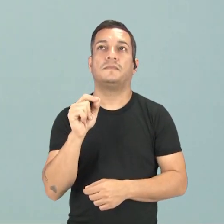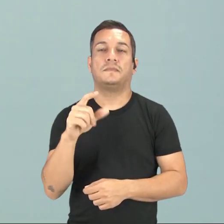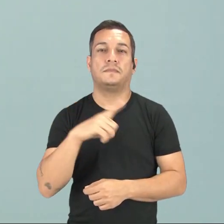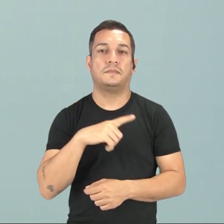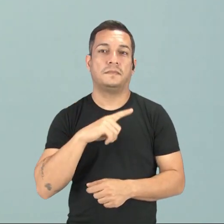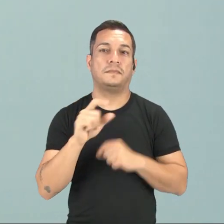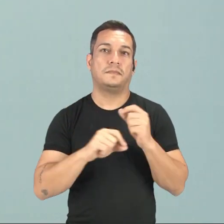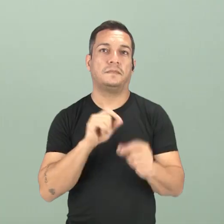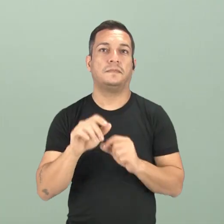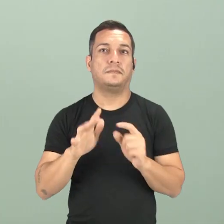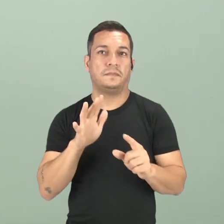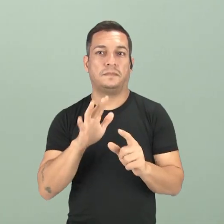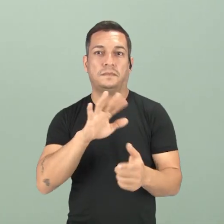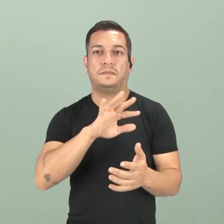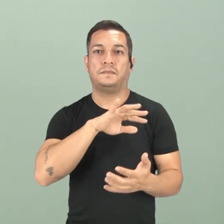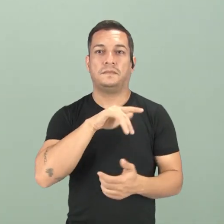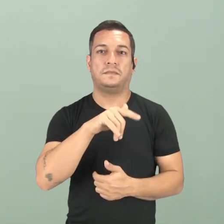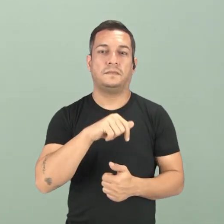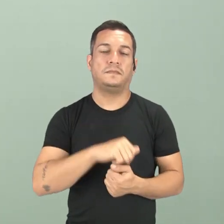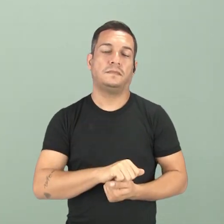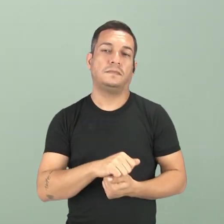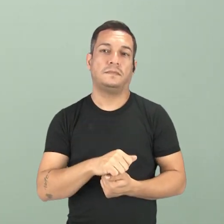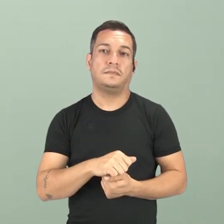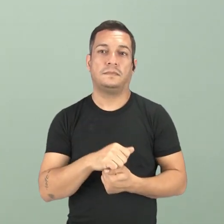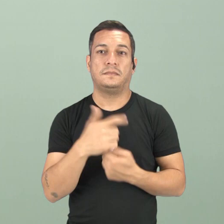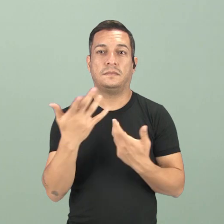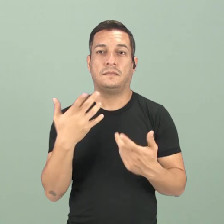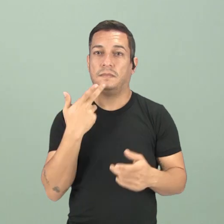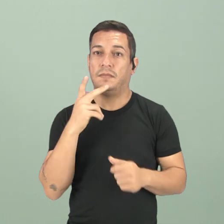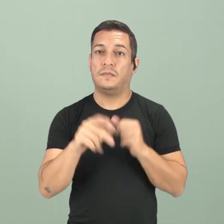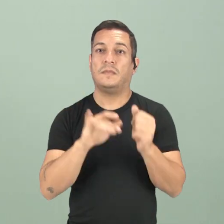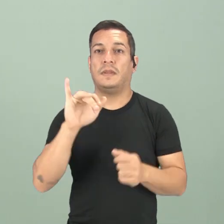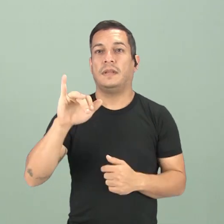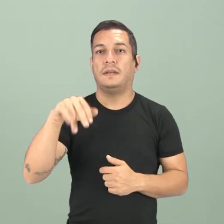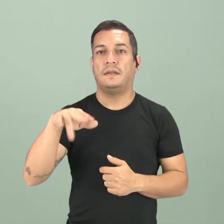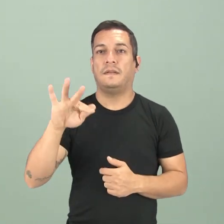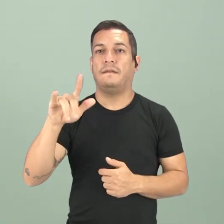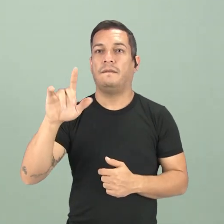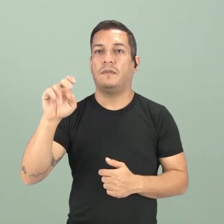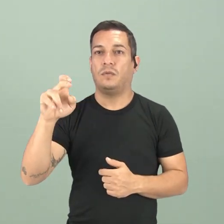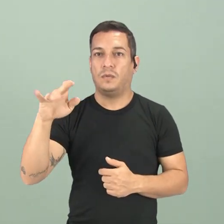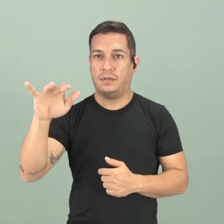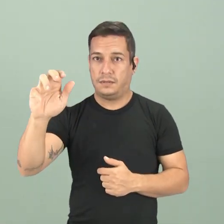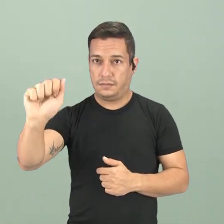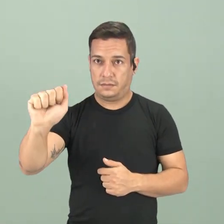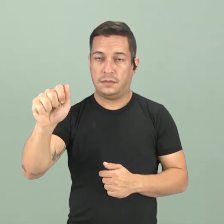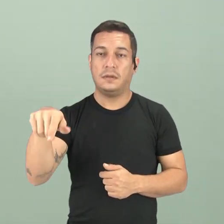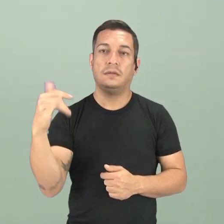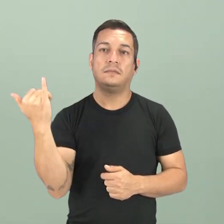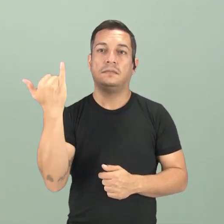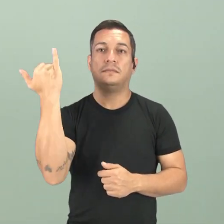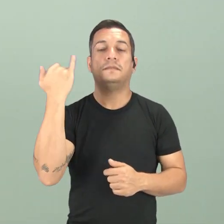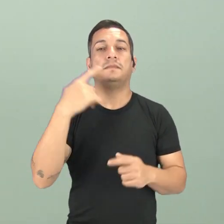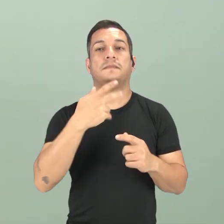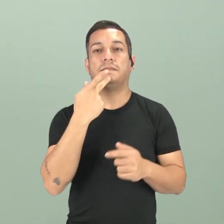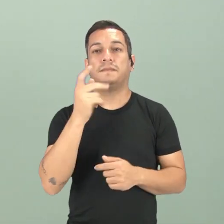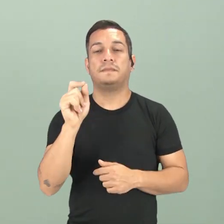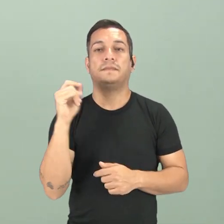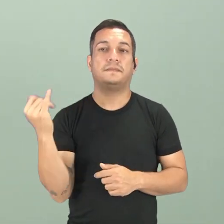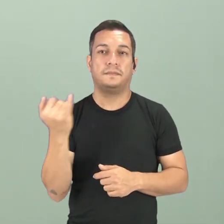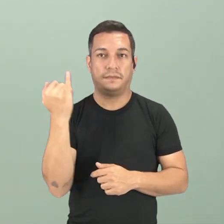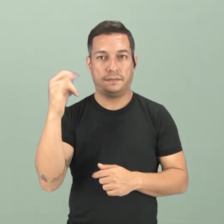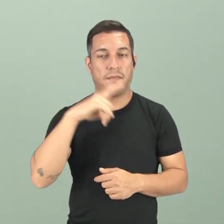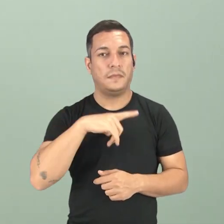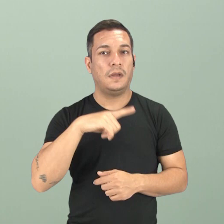tem influência sobre os demais. Quando a gente fala de influência, é a mesma coisa que importância. Quando você tem